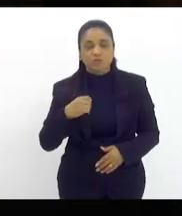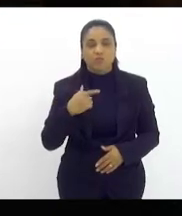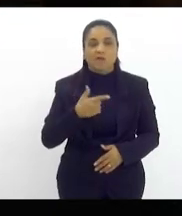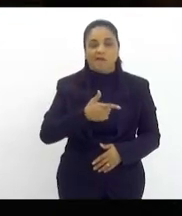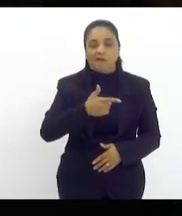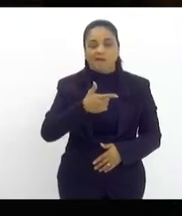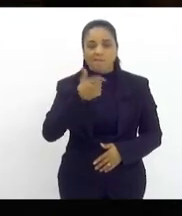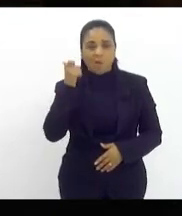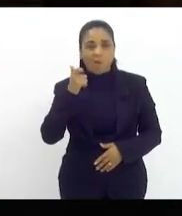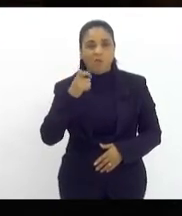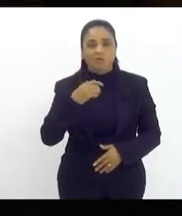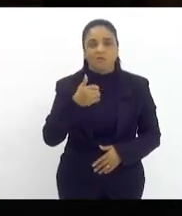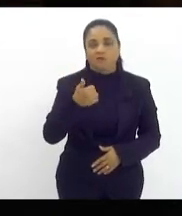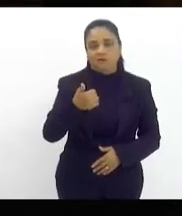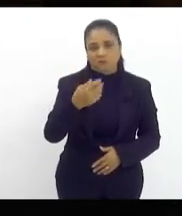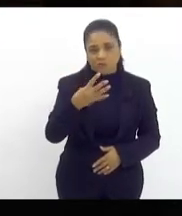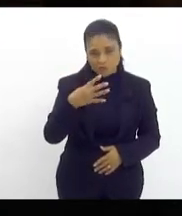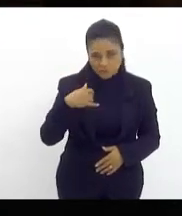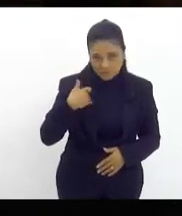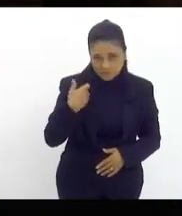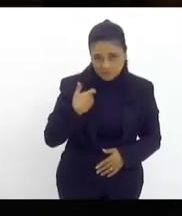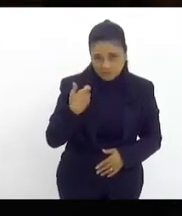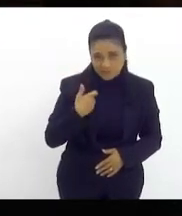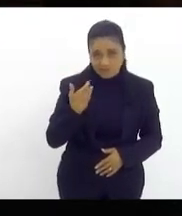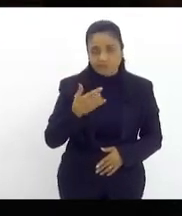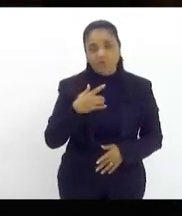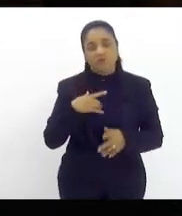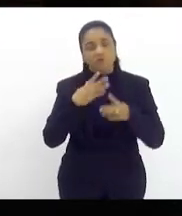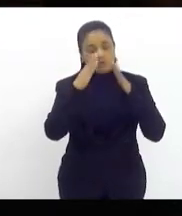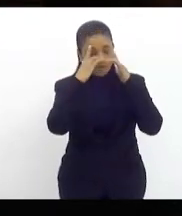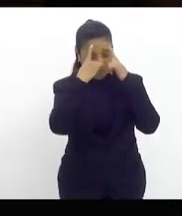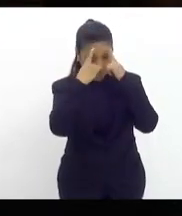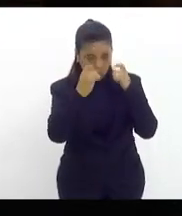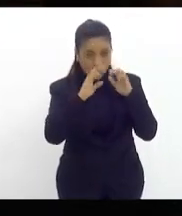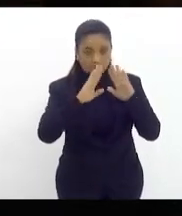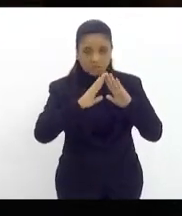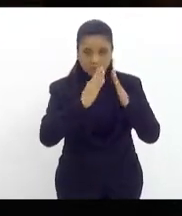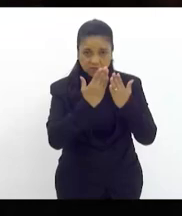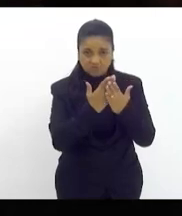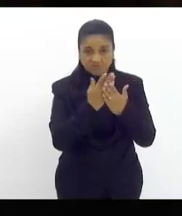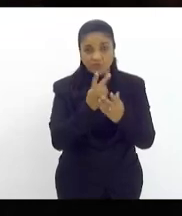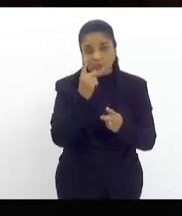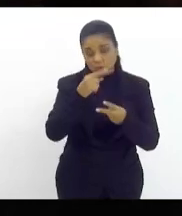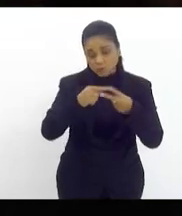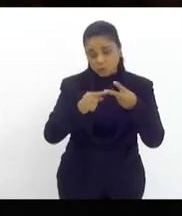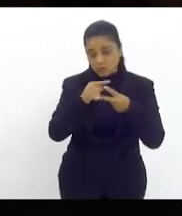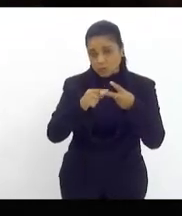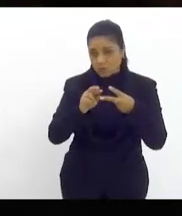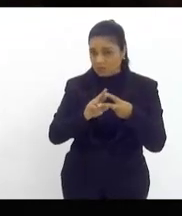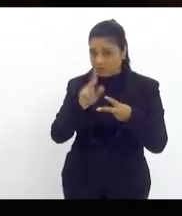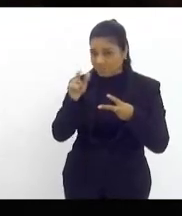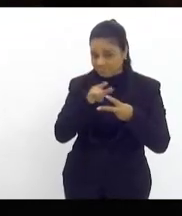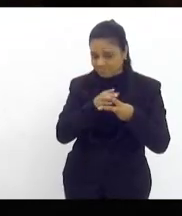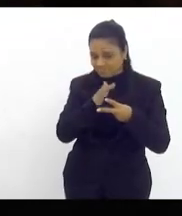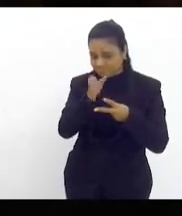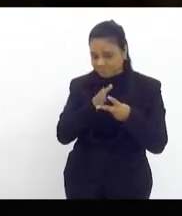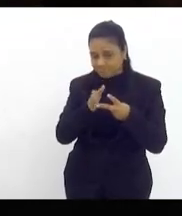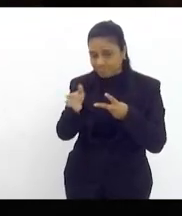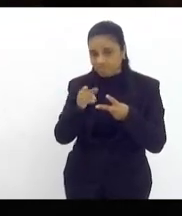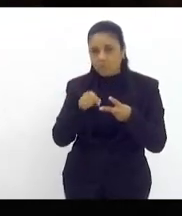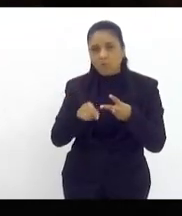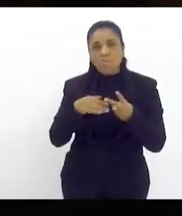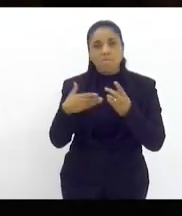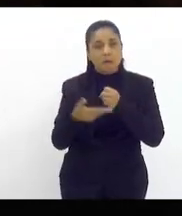anos então quando falamos de violência na escola a gente tem que fazer duas diferenciações que para mim são